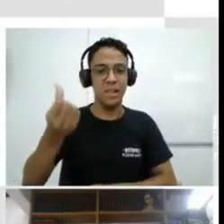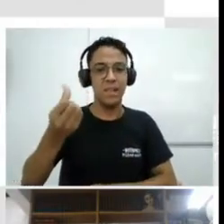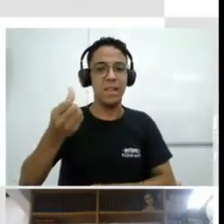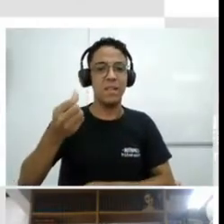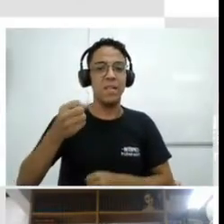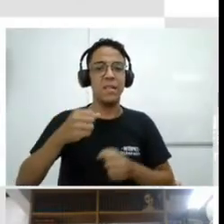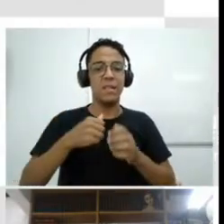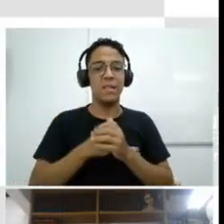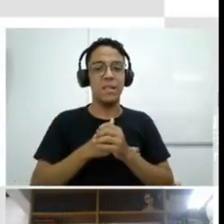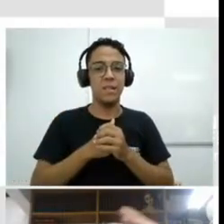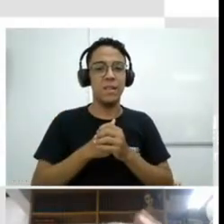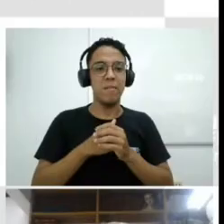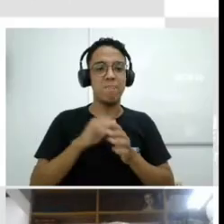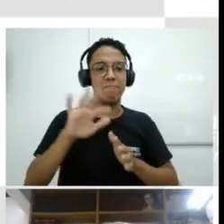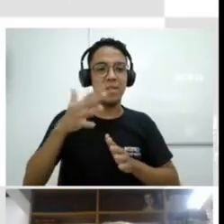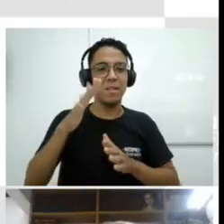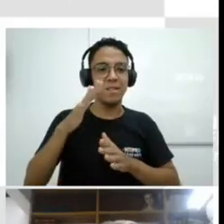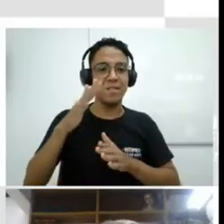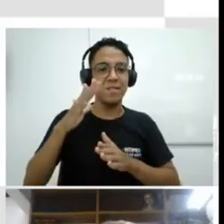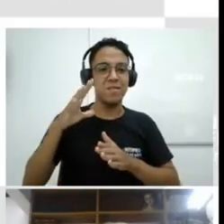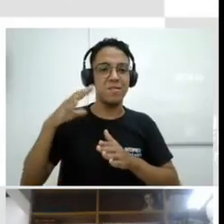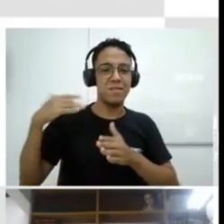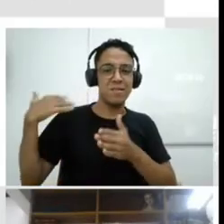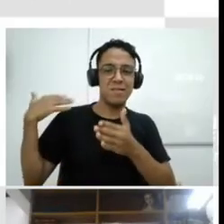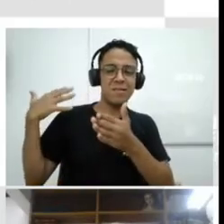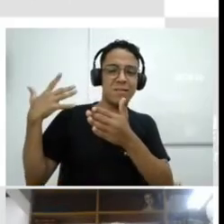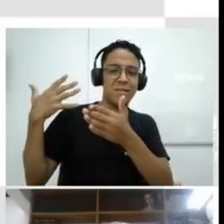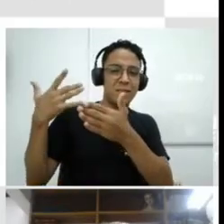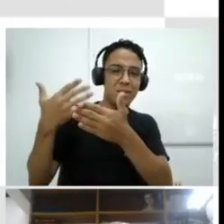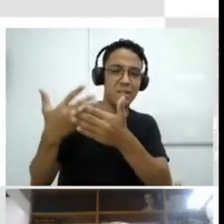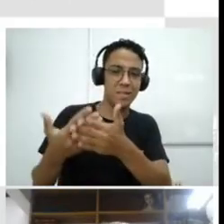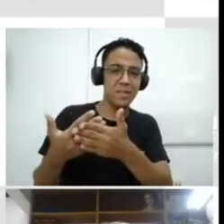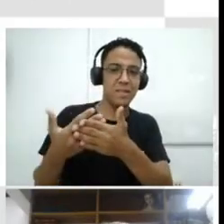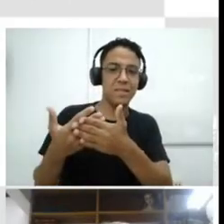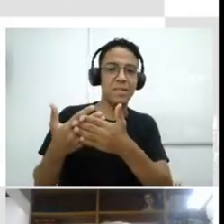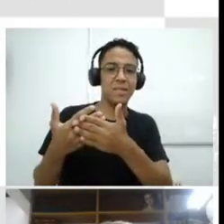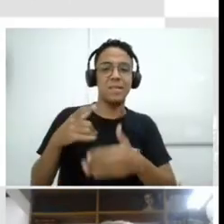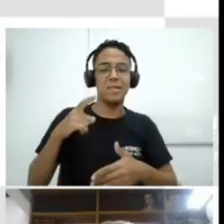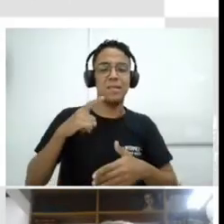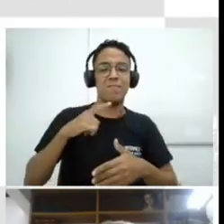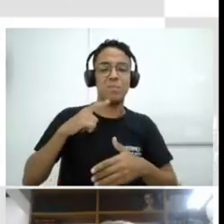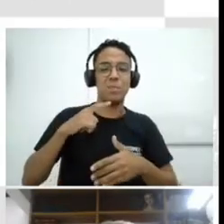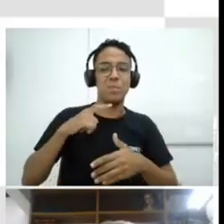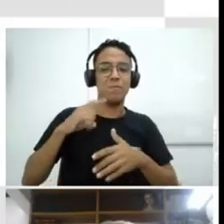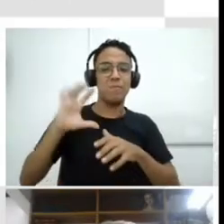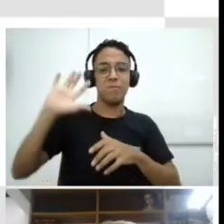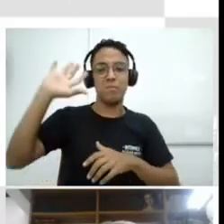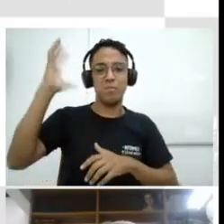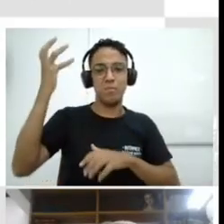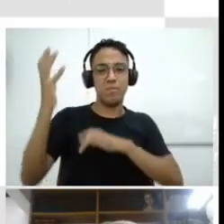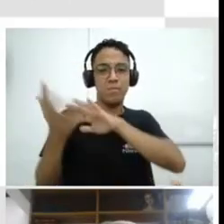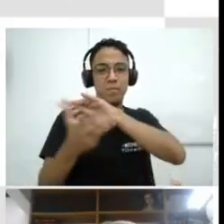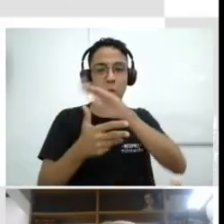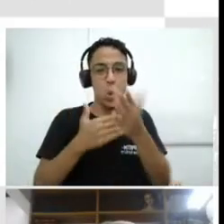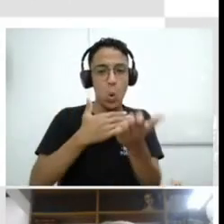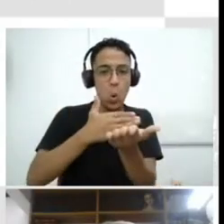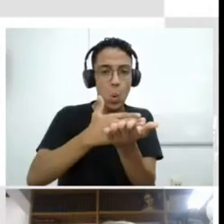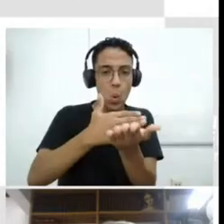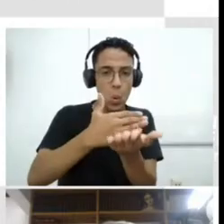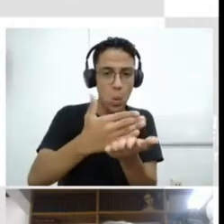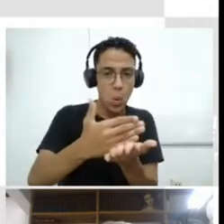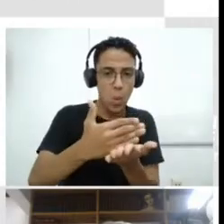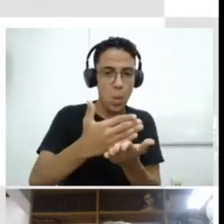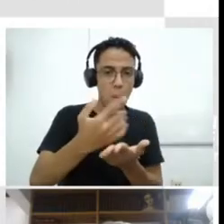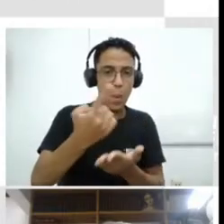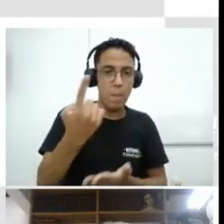menos compatível ainda com a variabilidade natural do clima na Terra. A partir de 1970 e 2023, nós